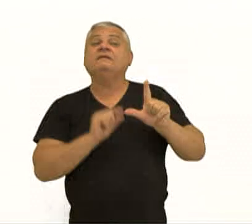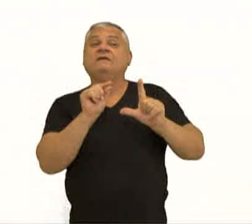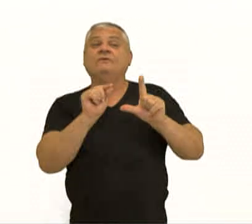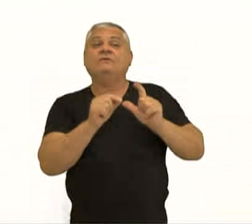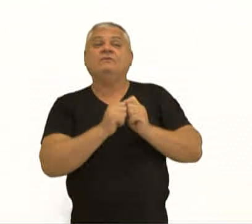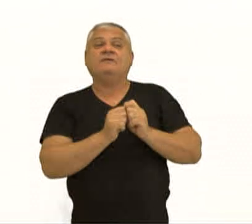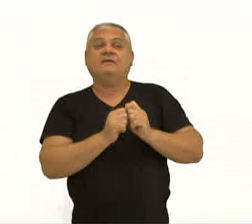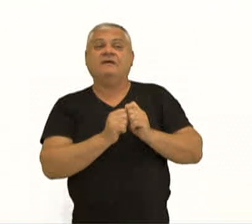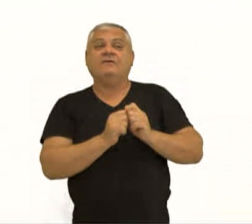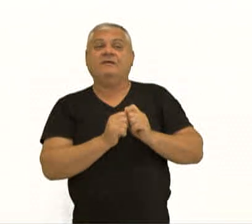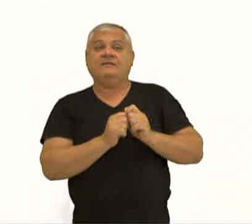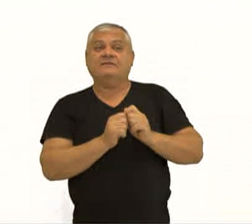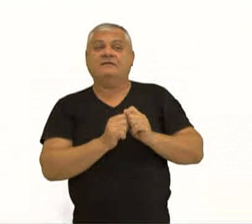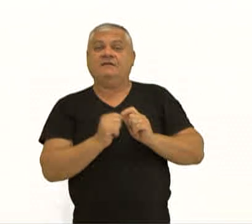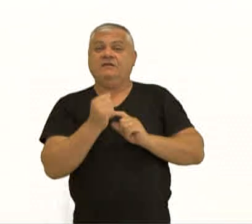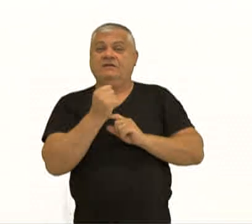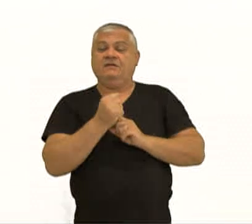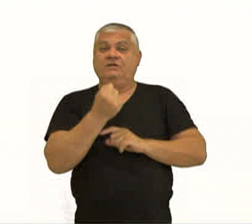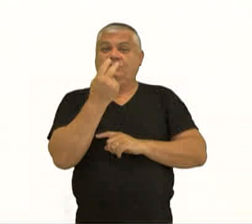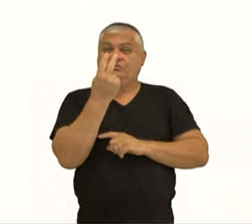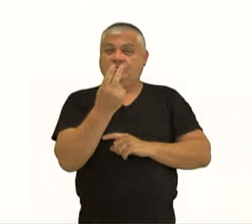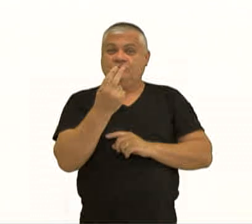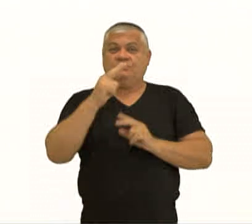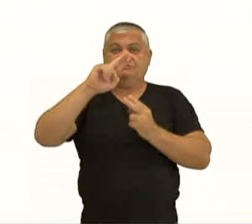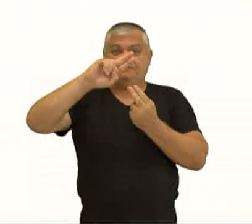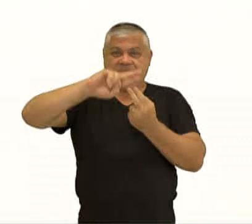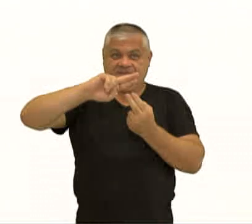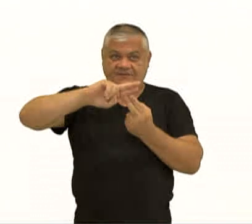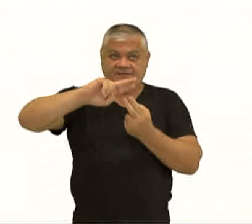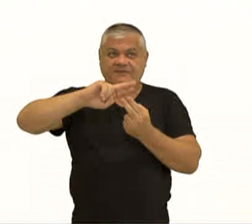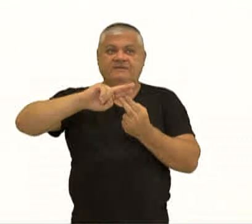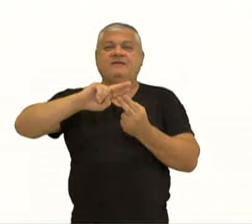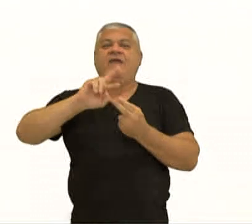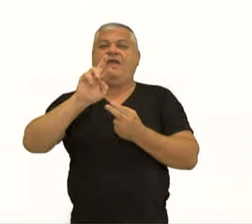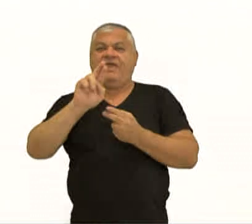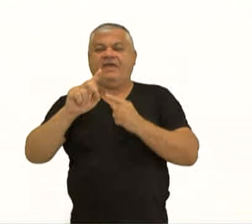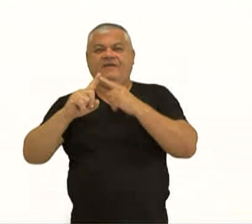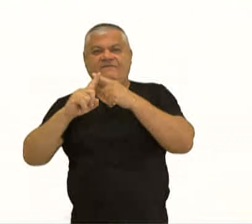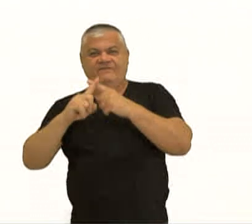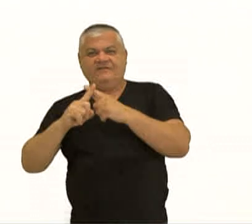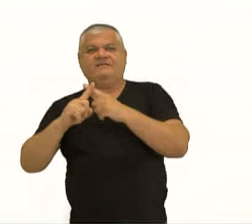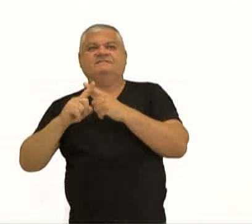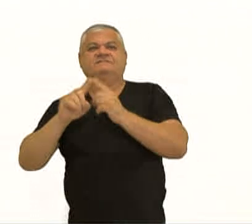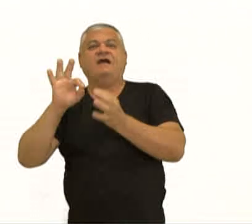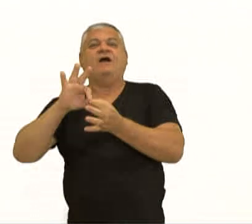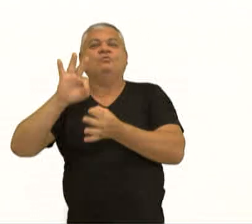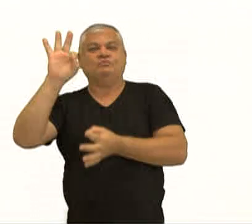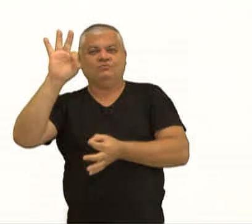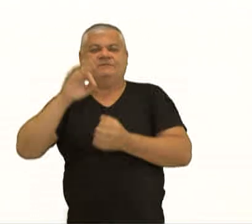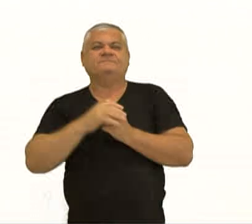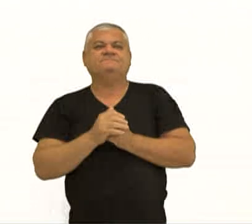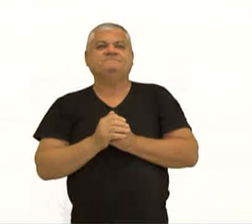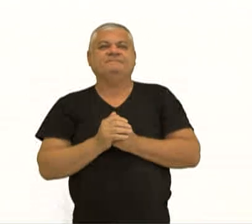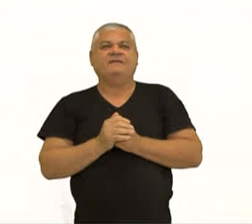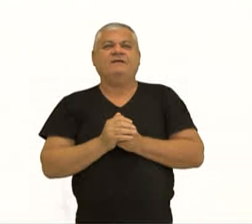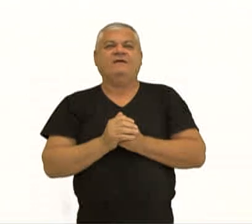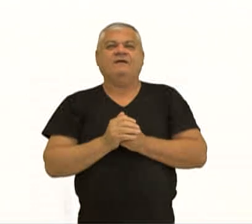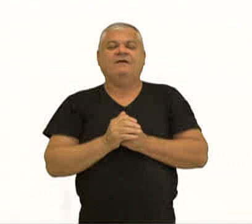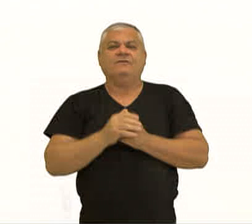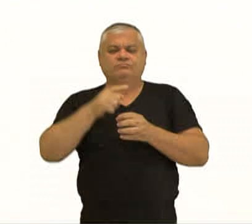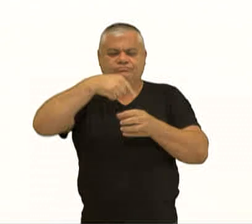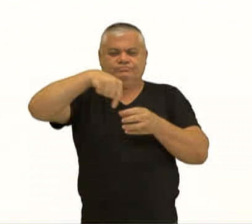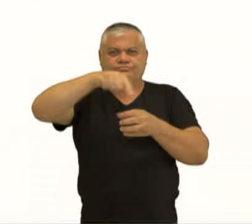questão. A área lateral, então, vai ser o quê? 2πr vezes a altura. O raio é 3.